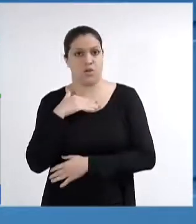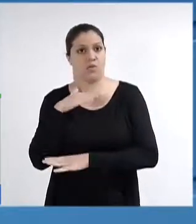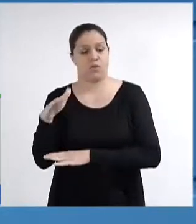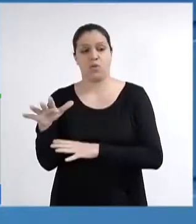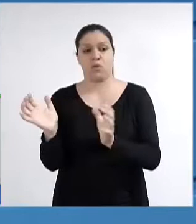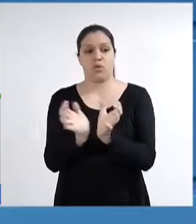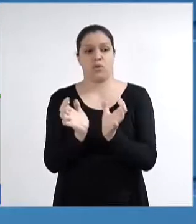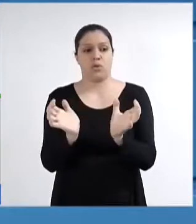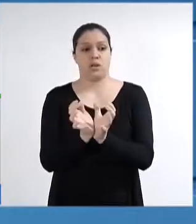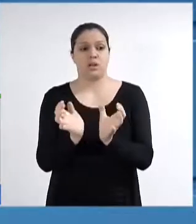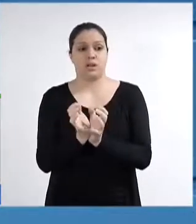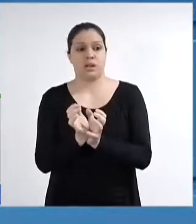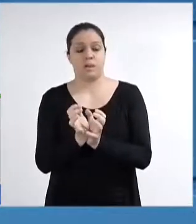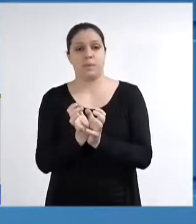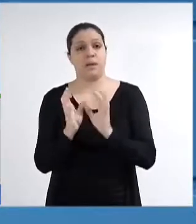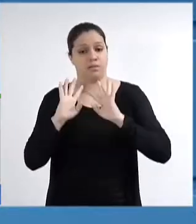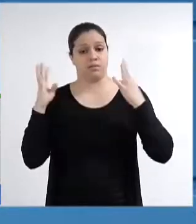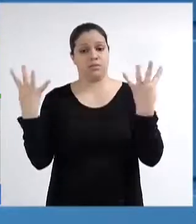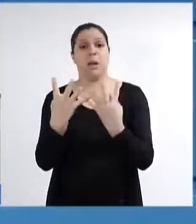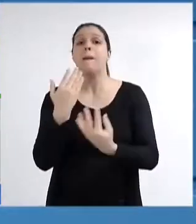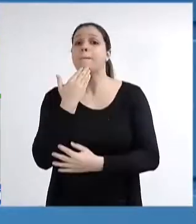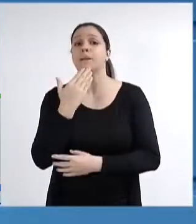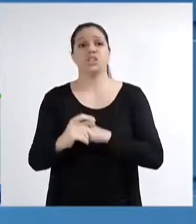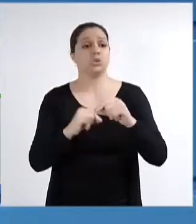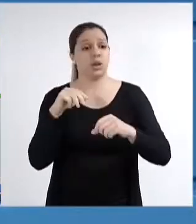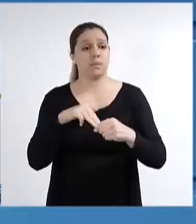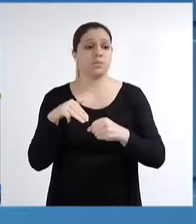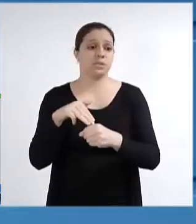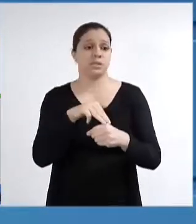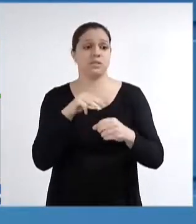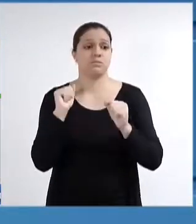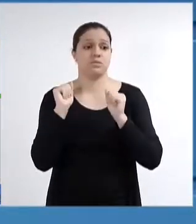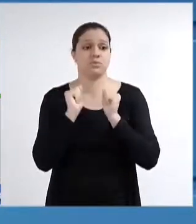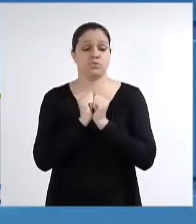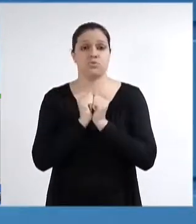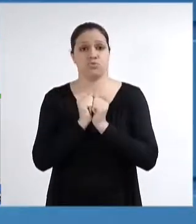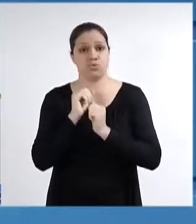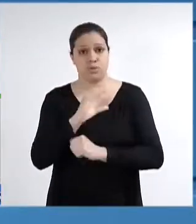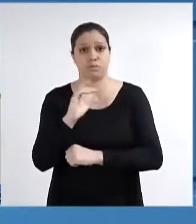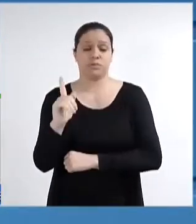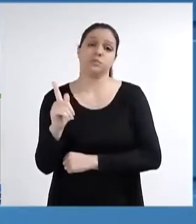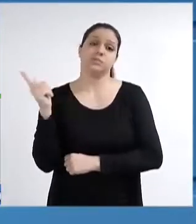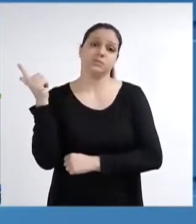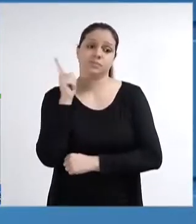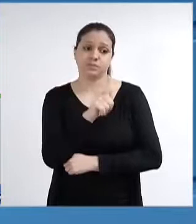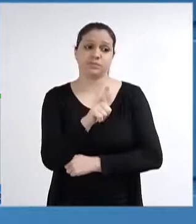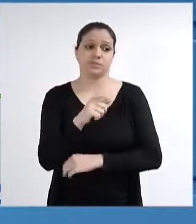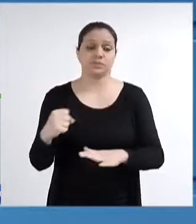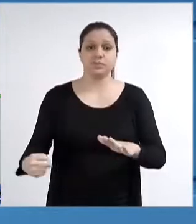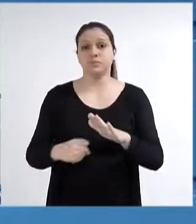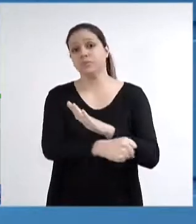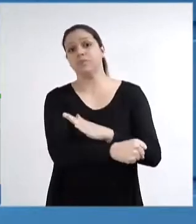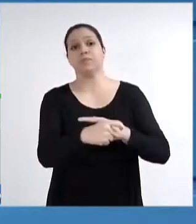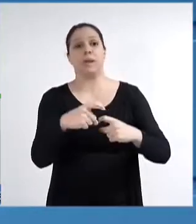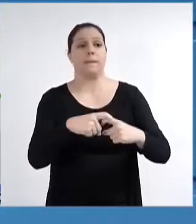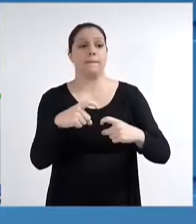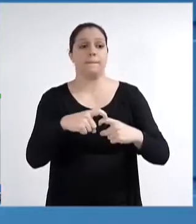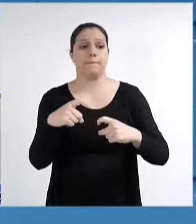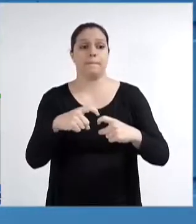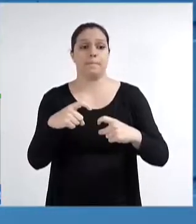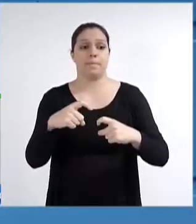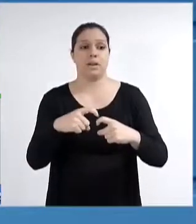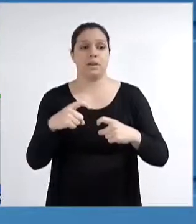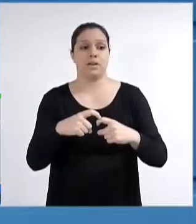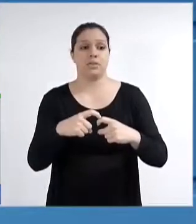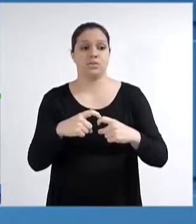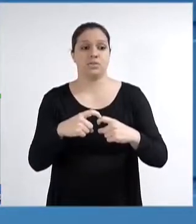equipe de lá pedindo uma interferência junto ao município, para que o município de Campo Grande possa, então, ceder os médicos para fazer